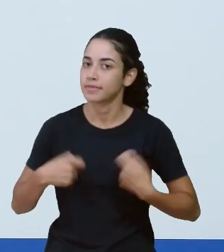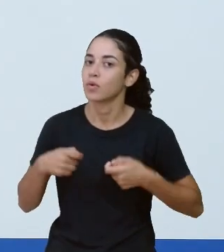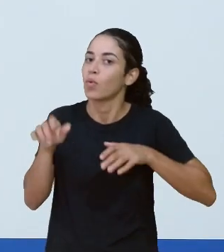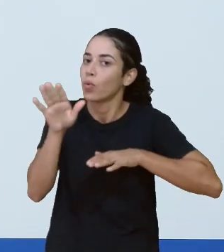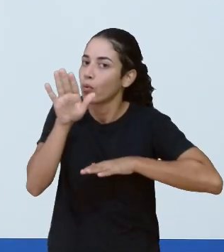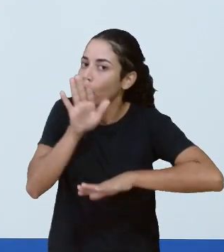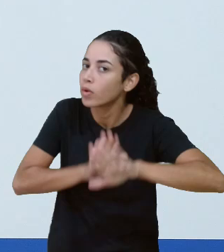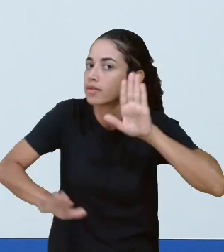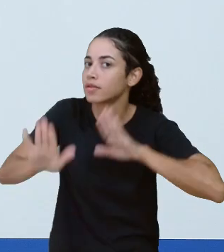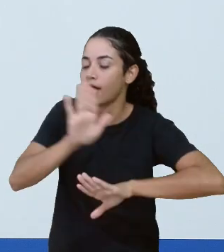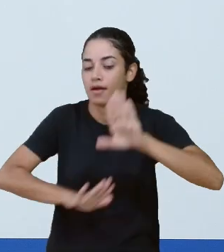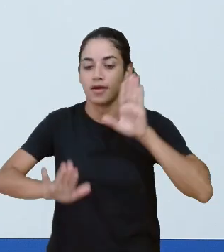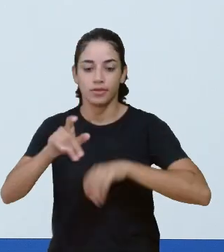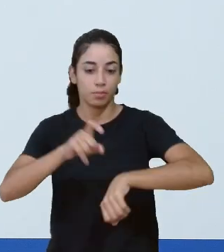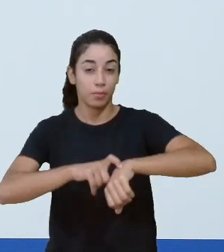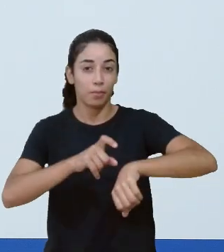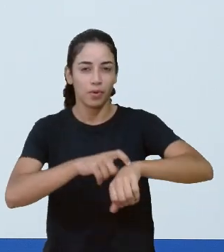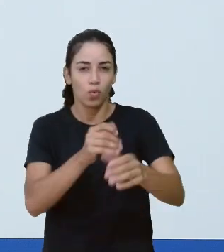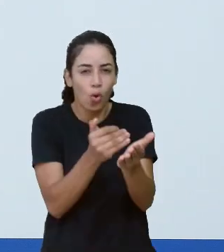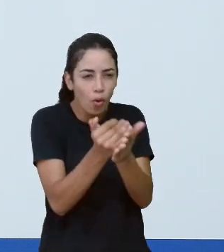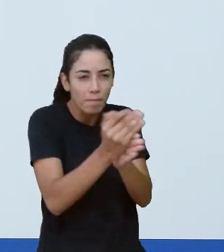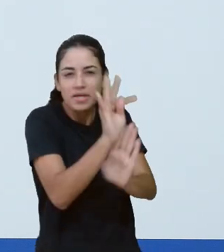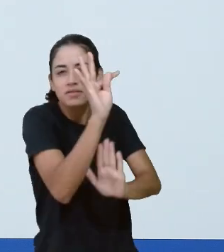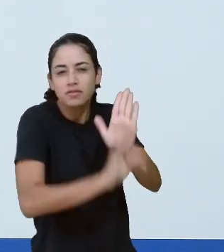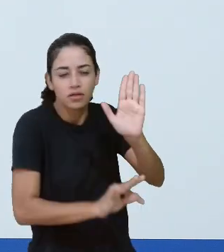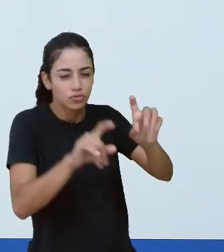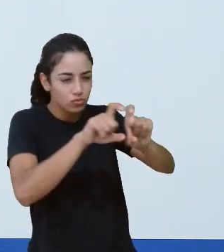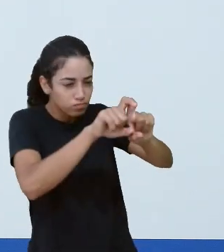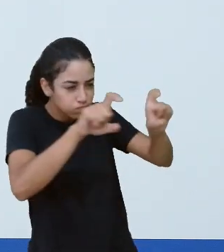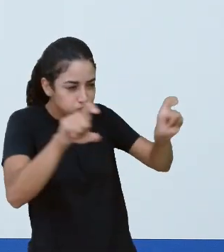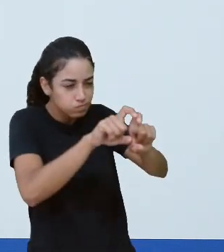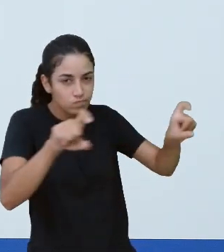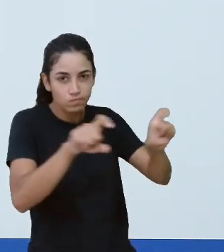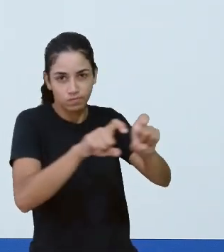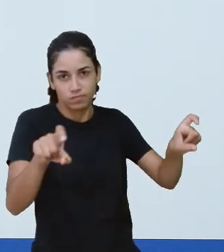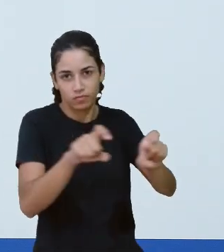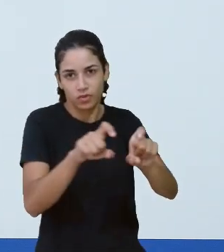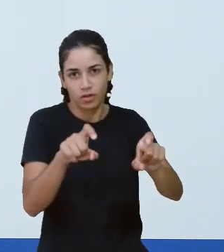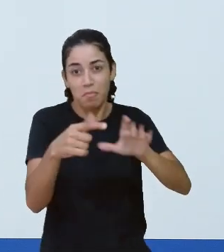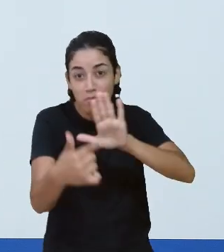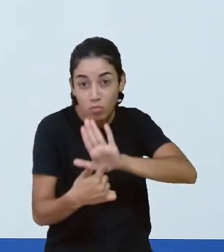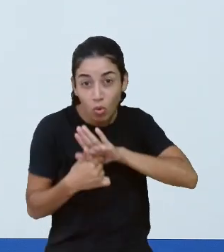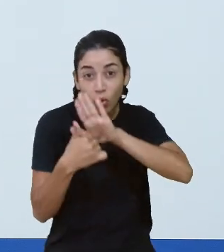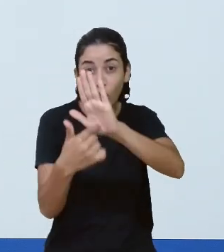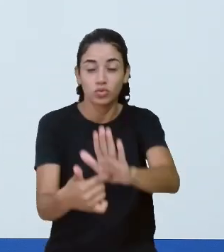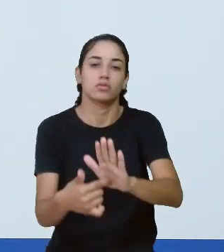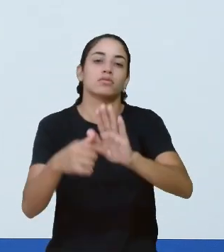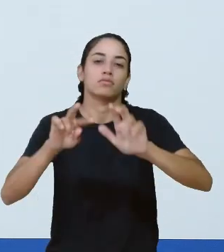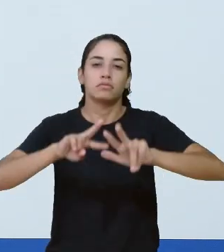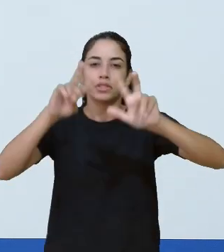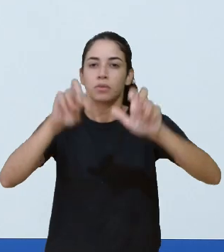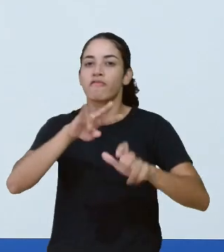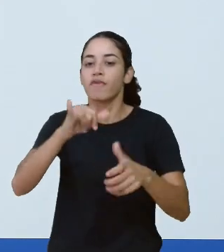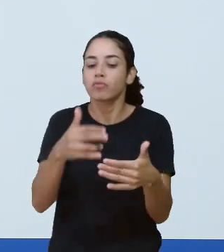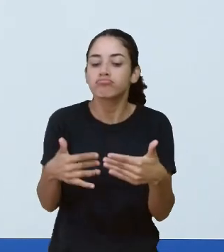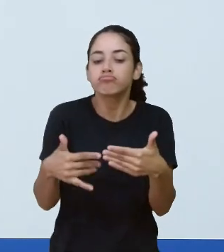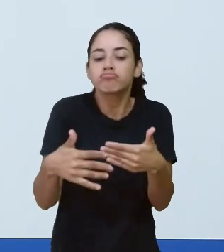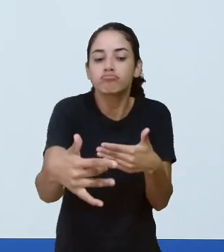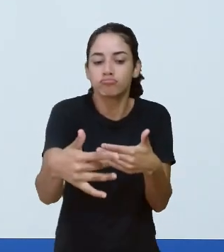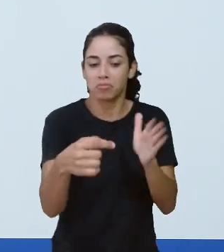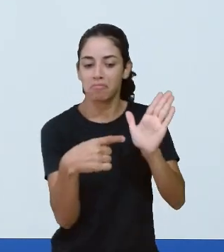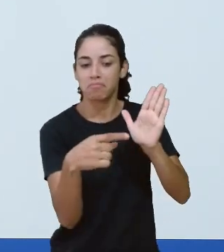cuidado com o que diz o enunciado, com o que é divulgado sobre o que vai falar o texto.